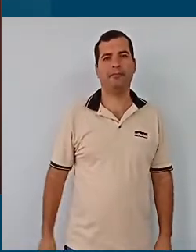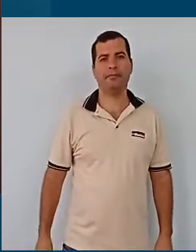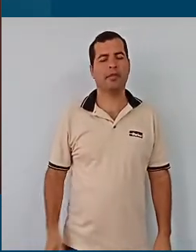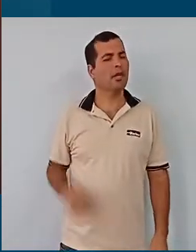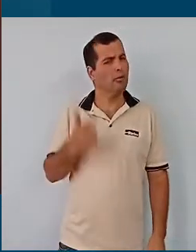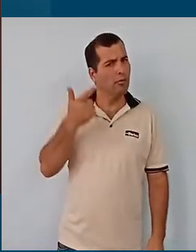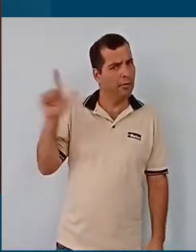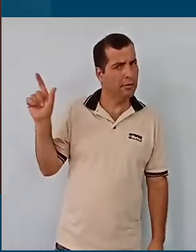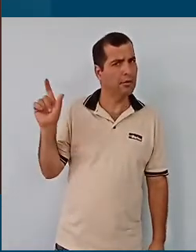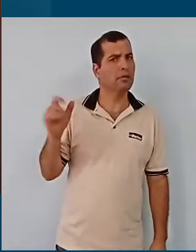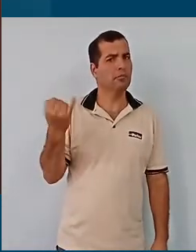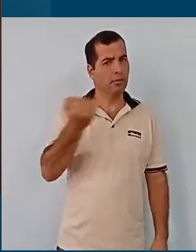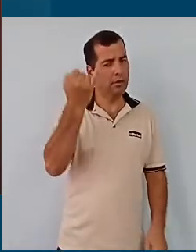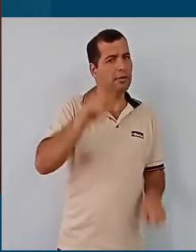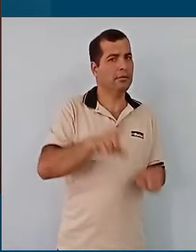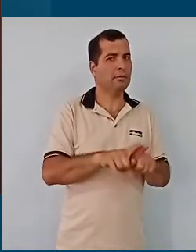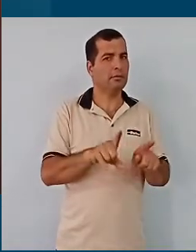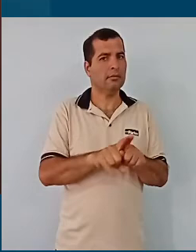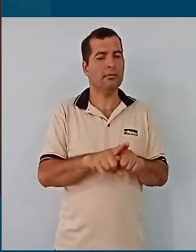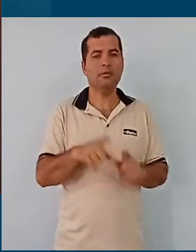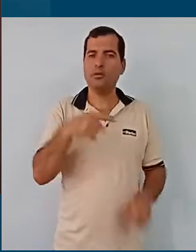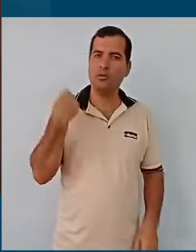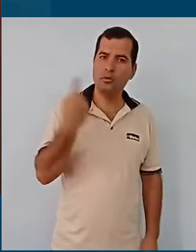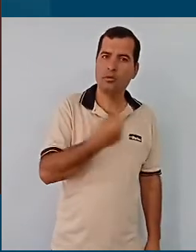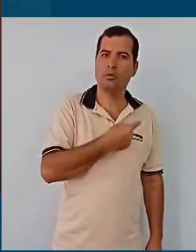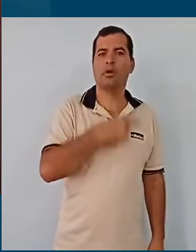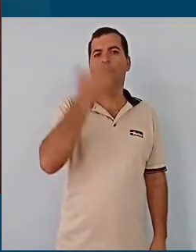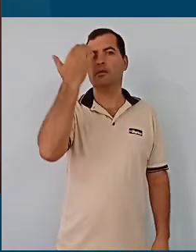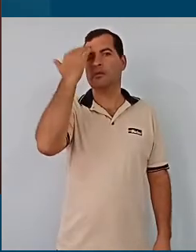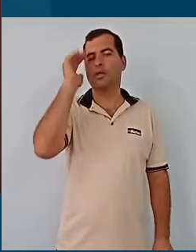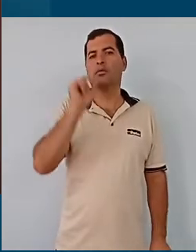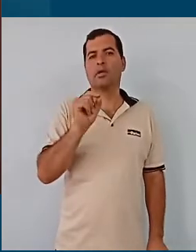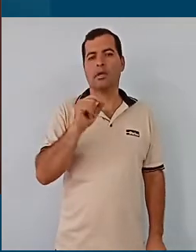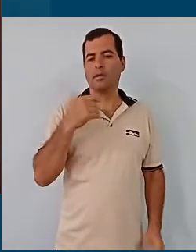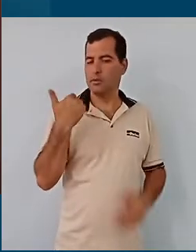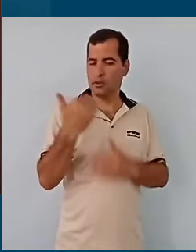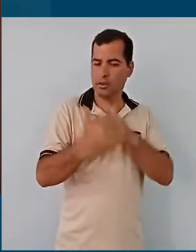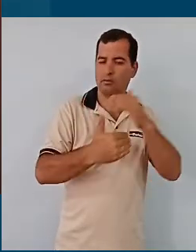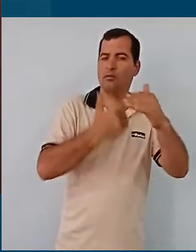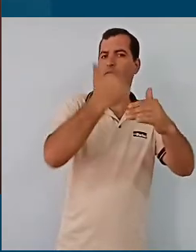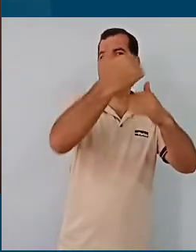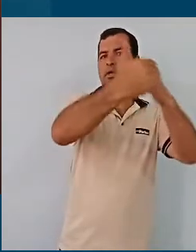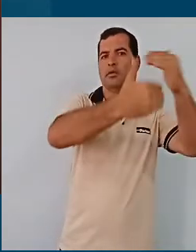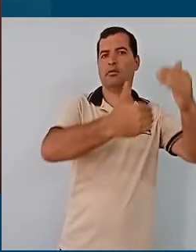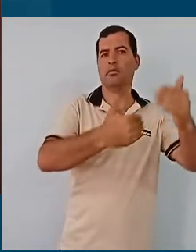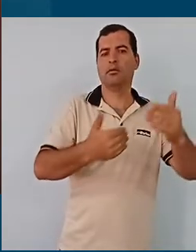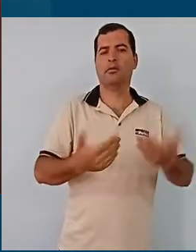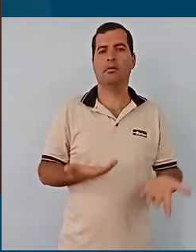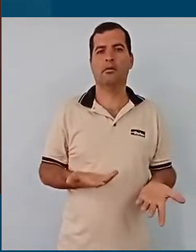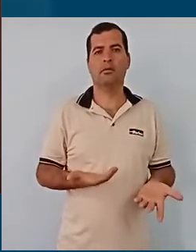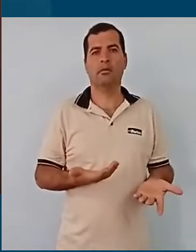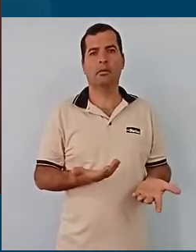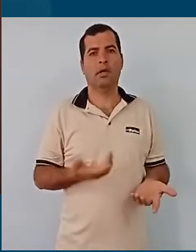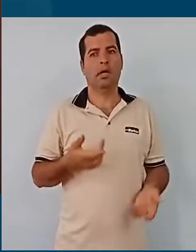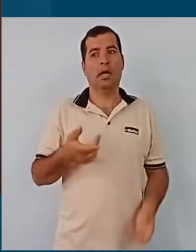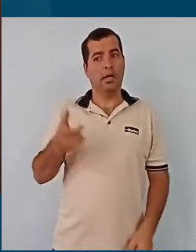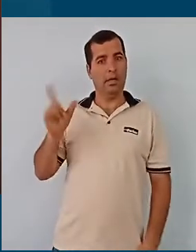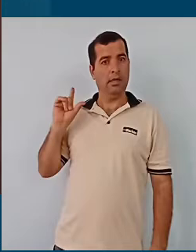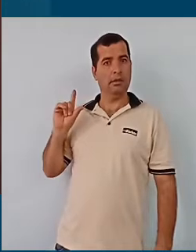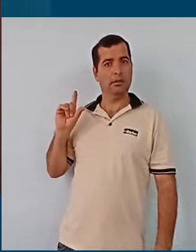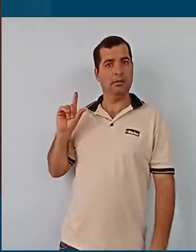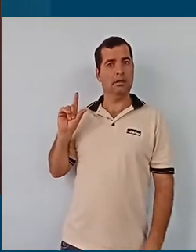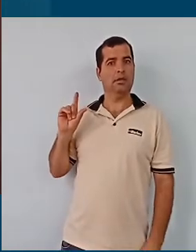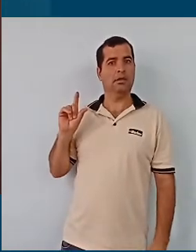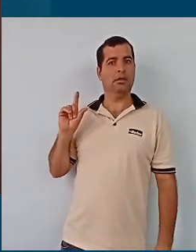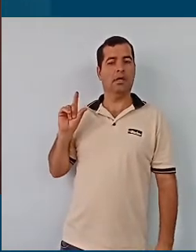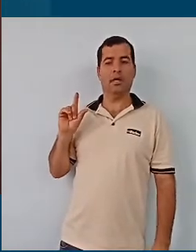que é importante, ter claro que o desenvolvimento, ele não é anterior à aprendizagem,